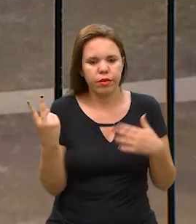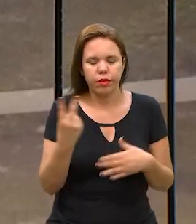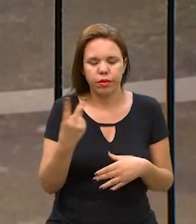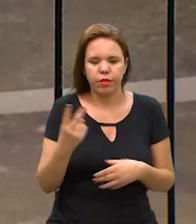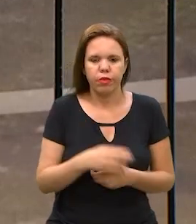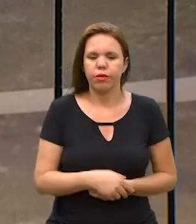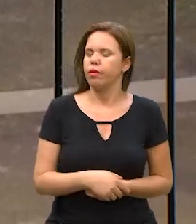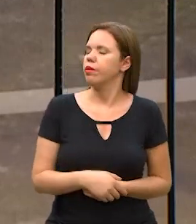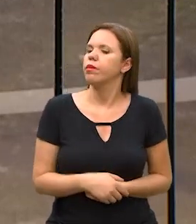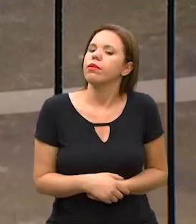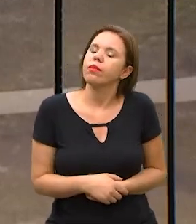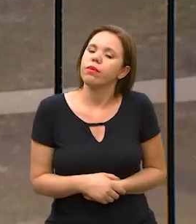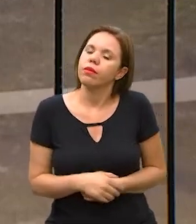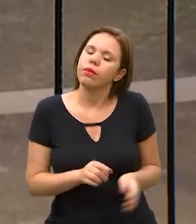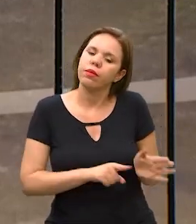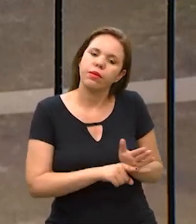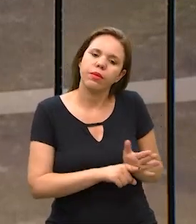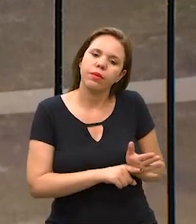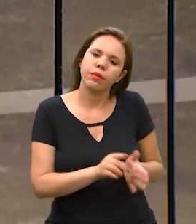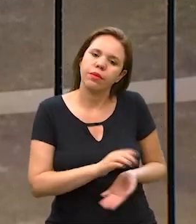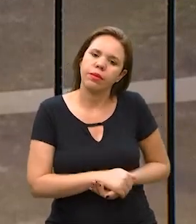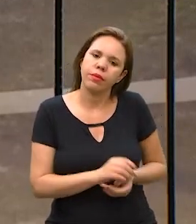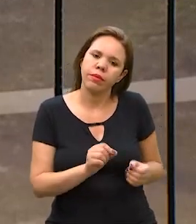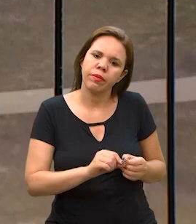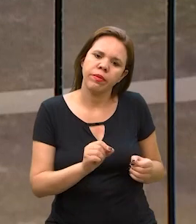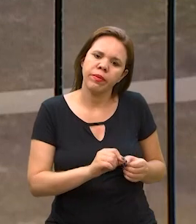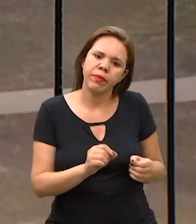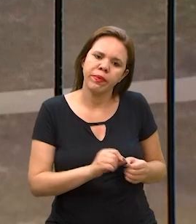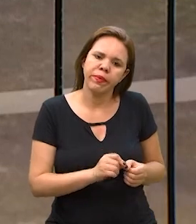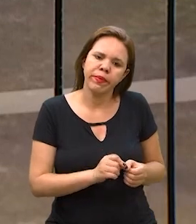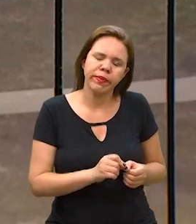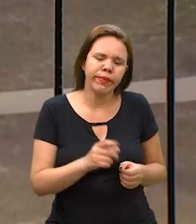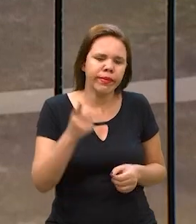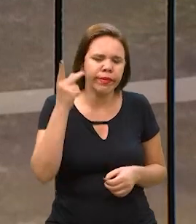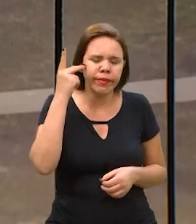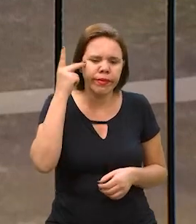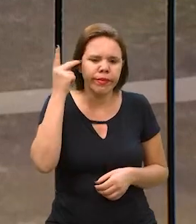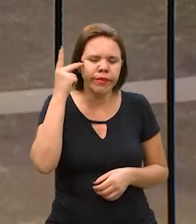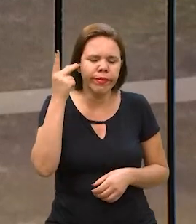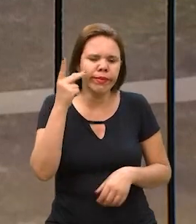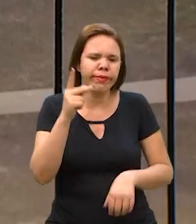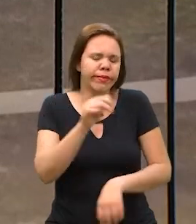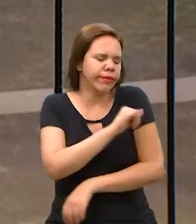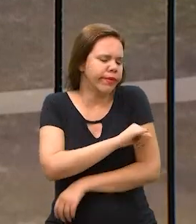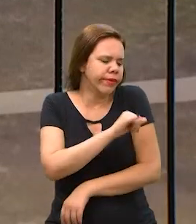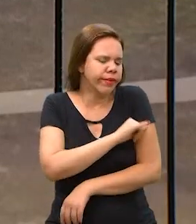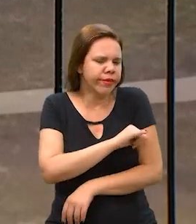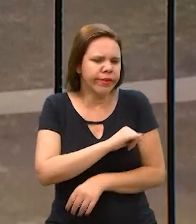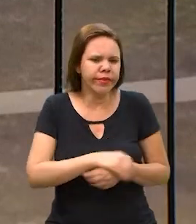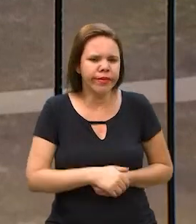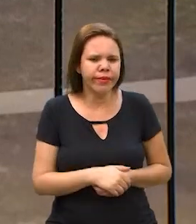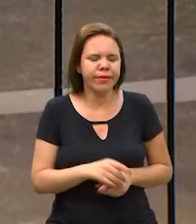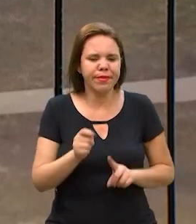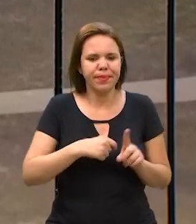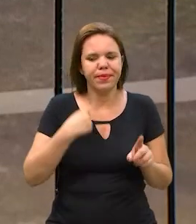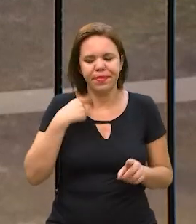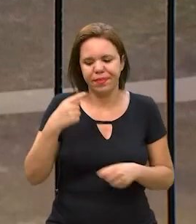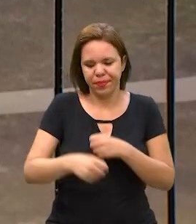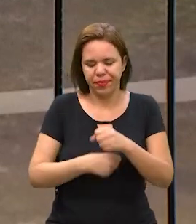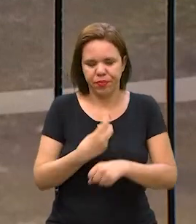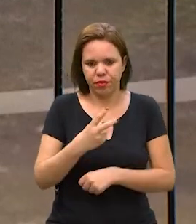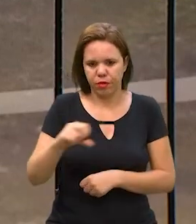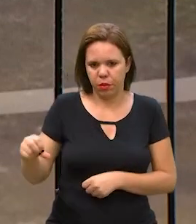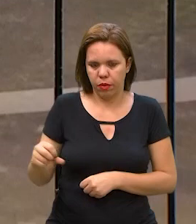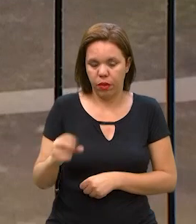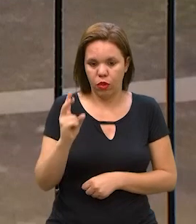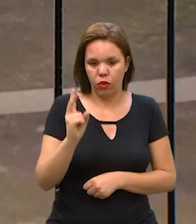conversar com elas, a pesquisa que foi feita em São Paulo e no Rio de Janeiro, em torno de maio desse